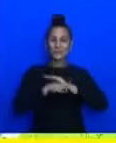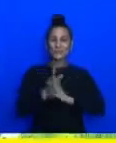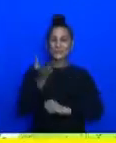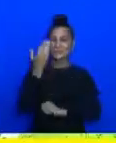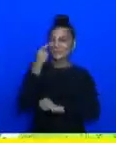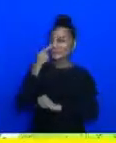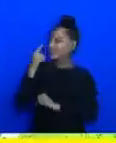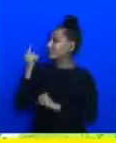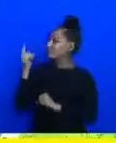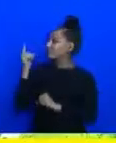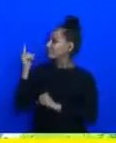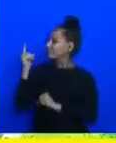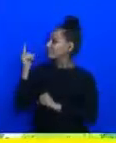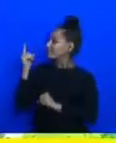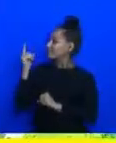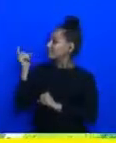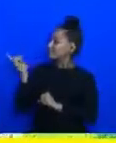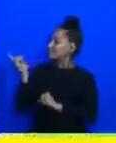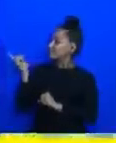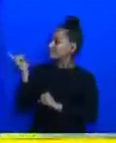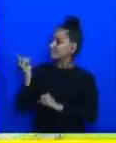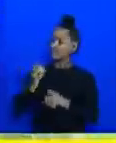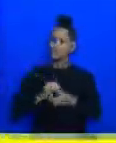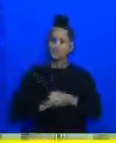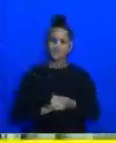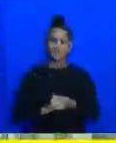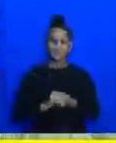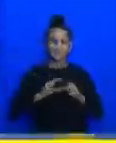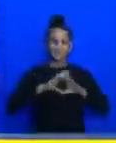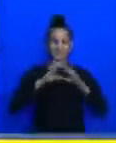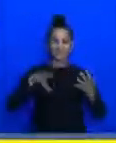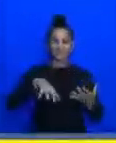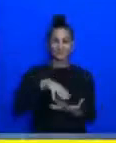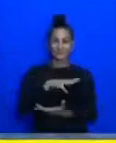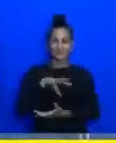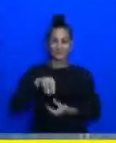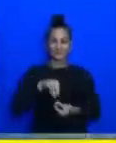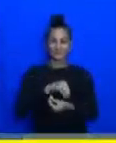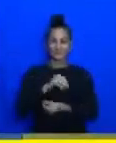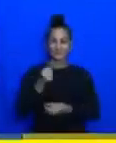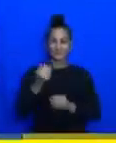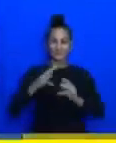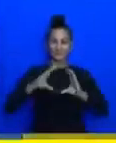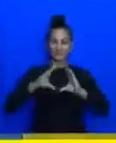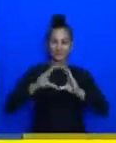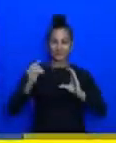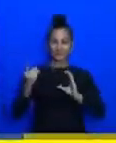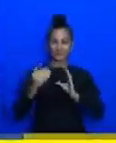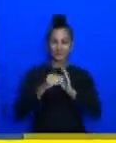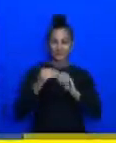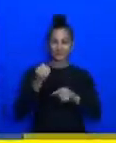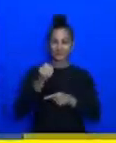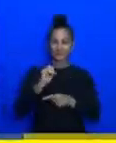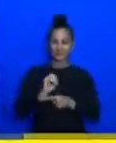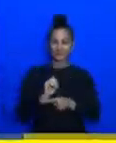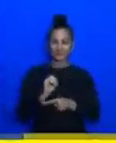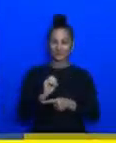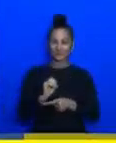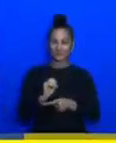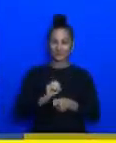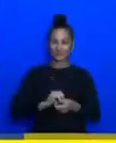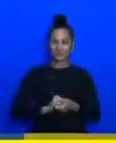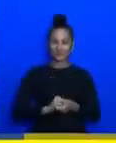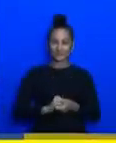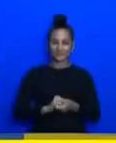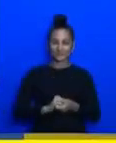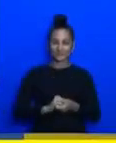Bolas posicionadas, valendo. Globo carregado, embaralhando 80 bolas numeradas de 0 a 80.